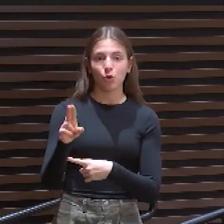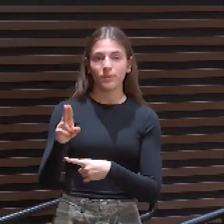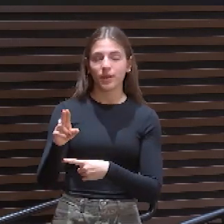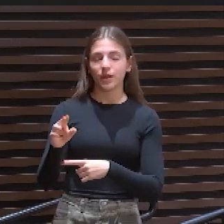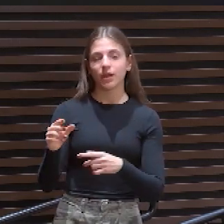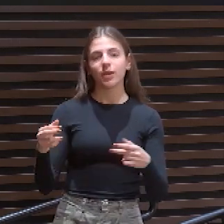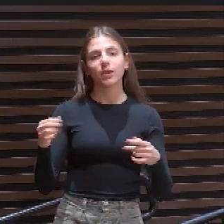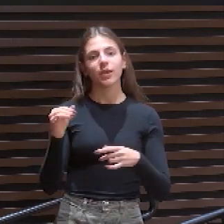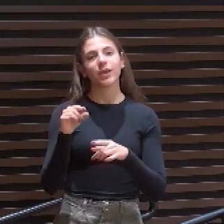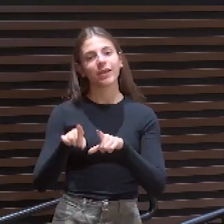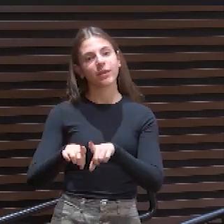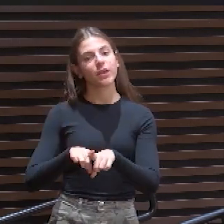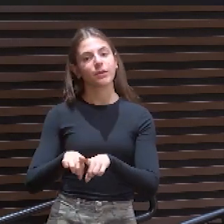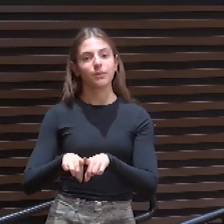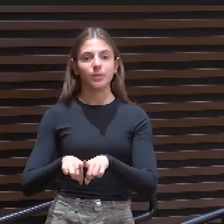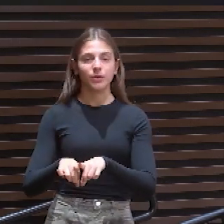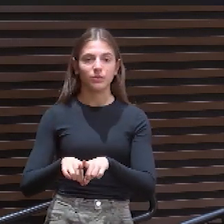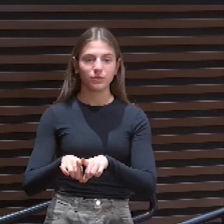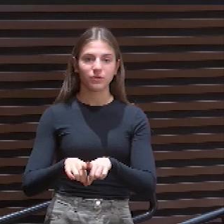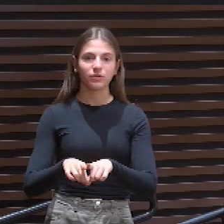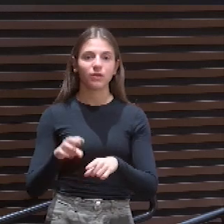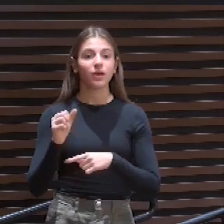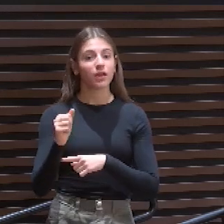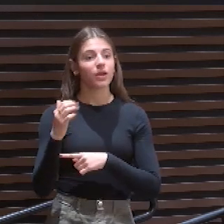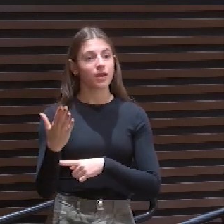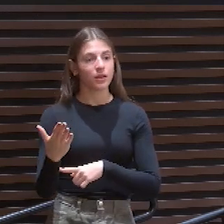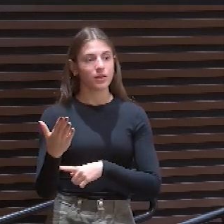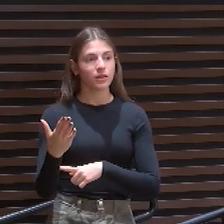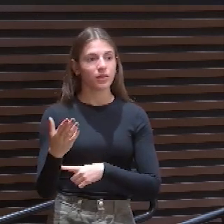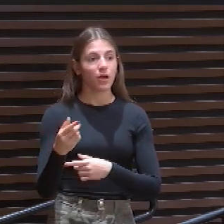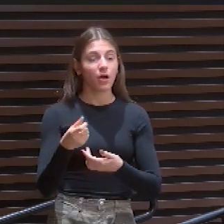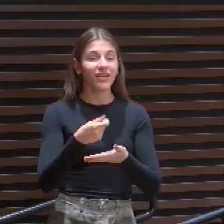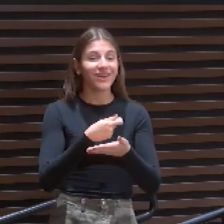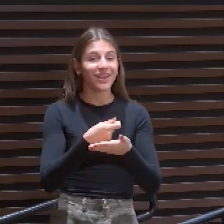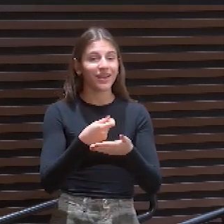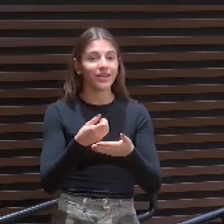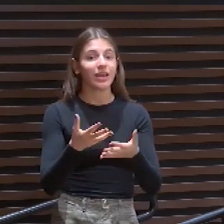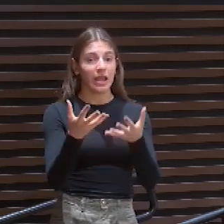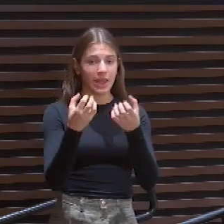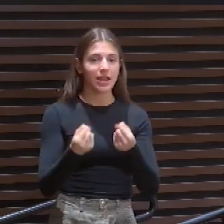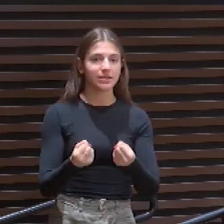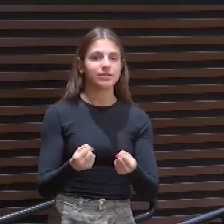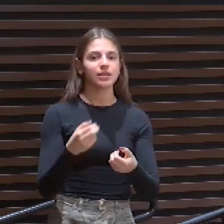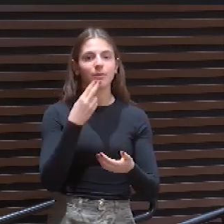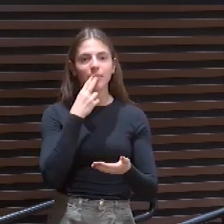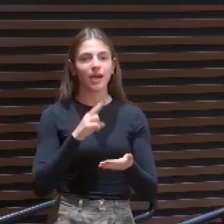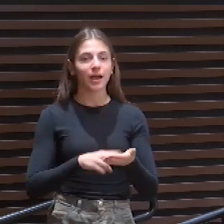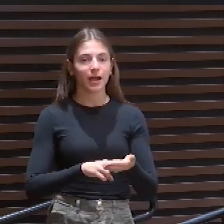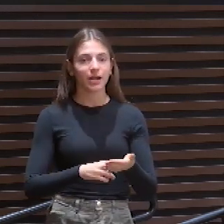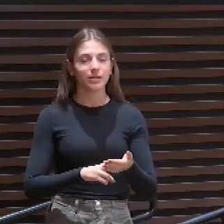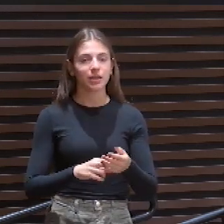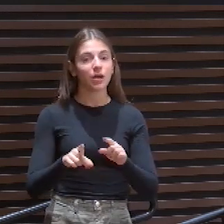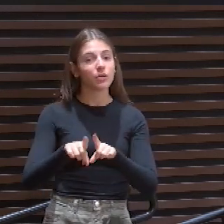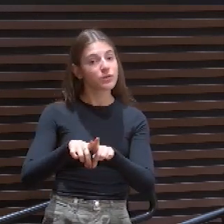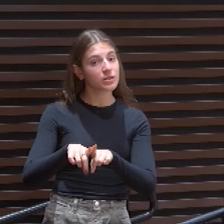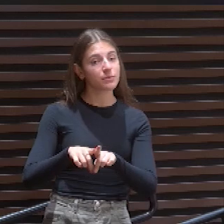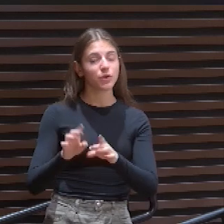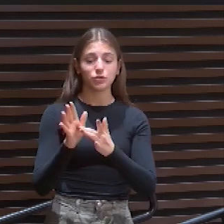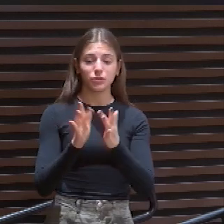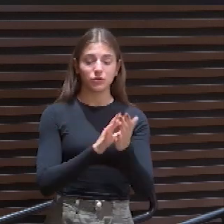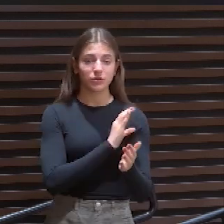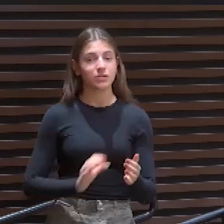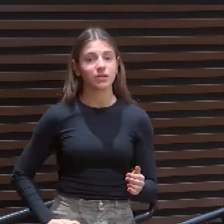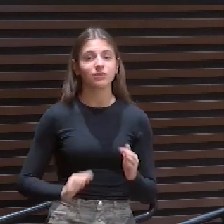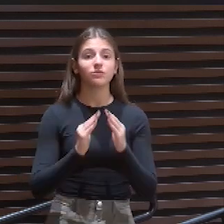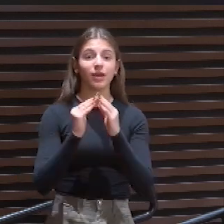irmãos. Assim, os destinatários da carta são os irmãos em Jesus Cristo. O corpo, a